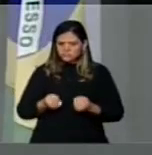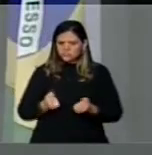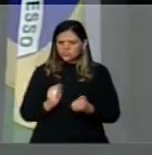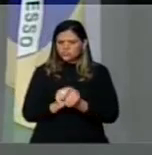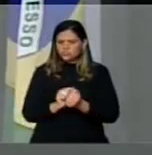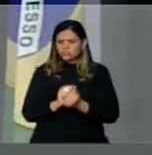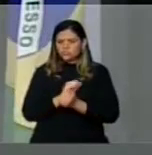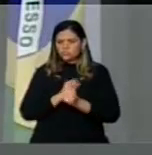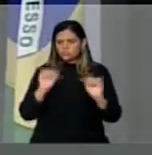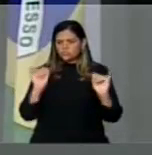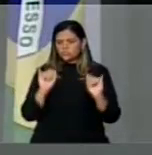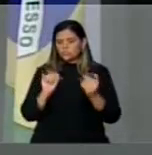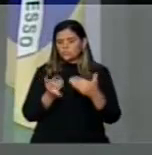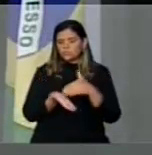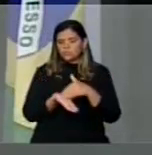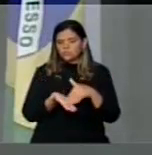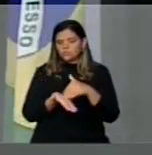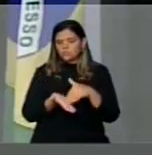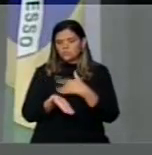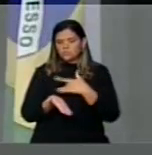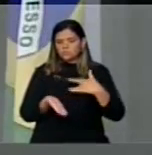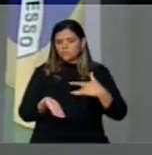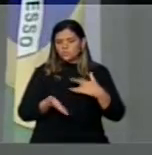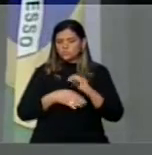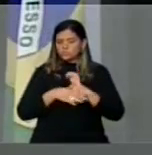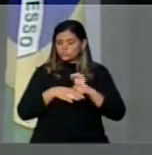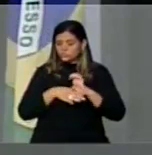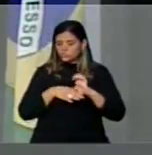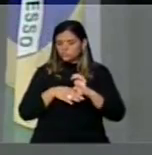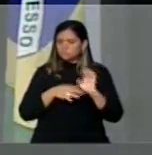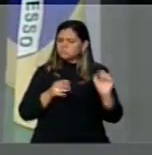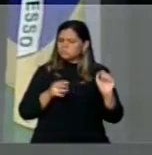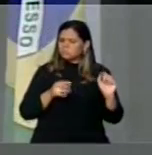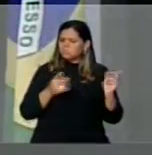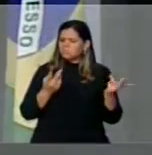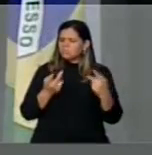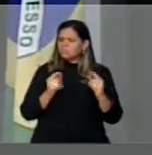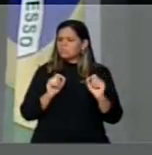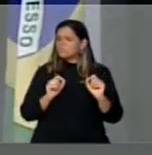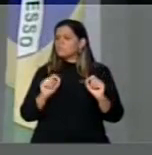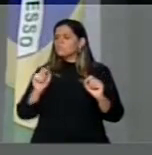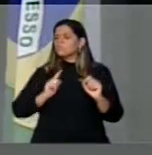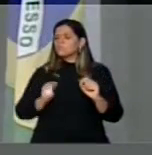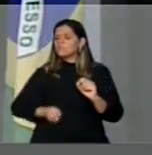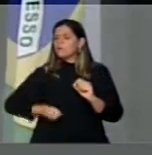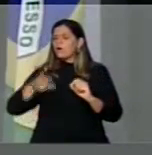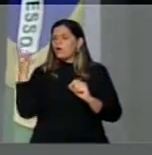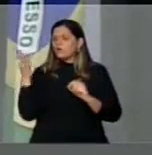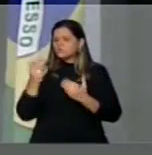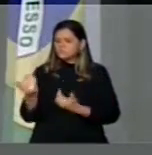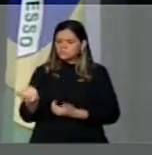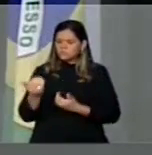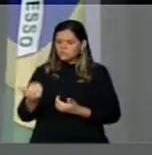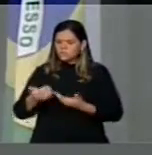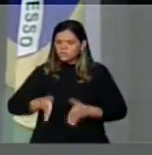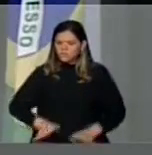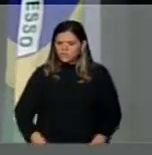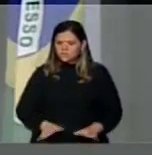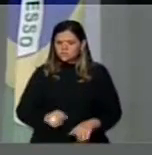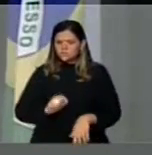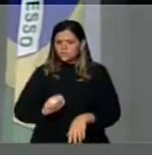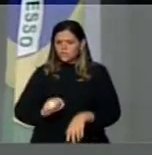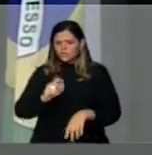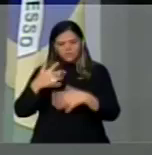comunicaram à Secretaria Estadual de Saúde de que algo estava ocorrendo, que os